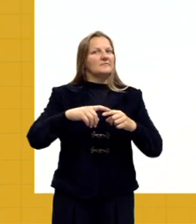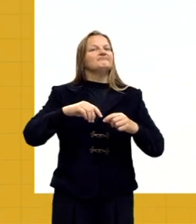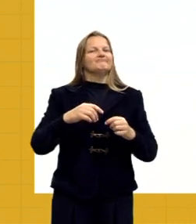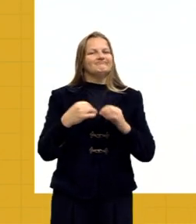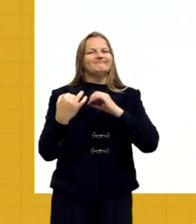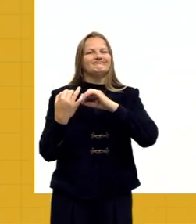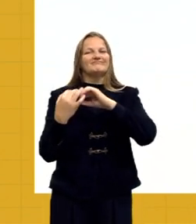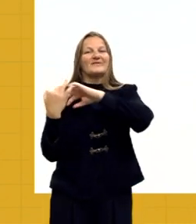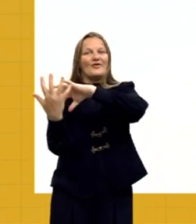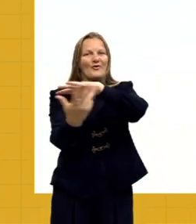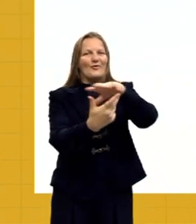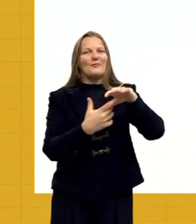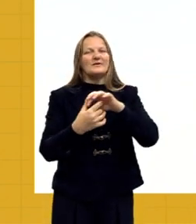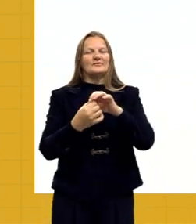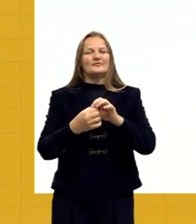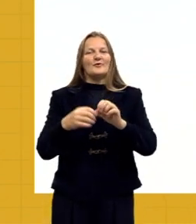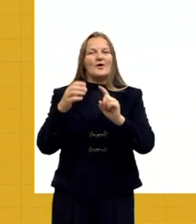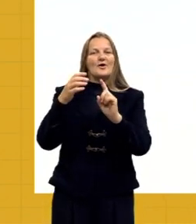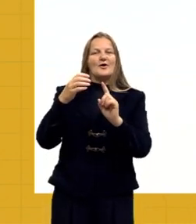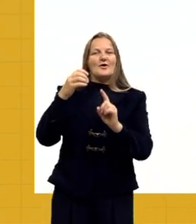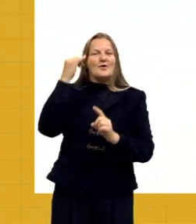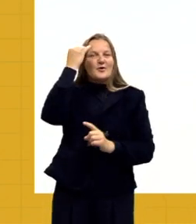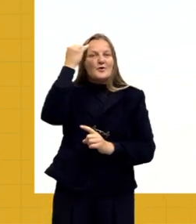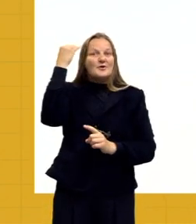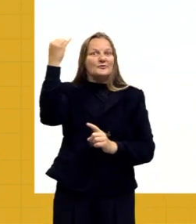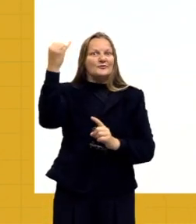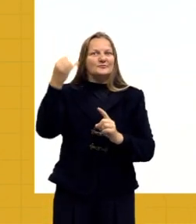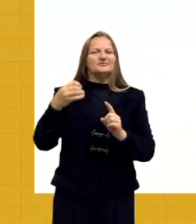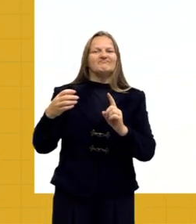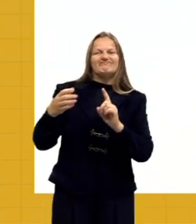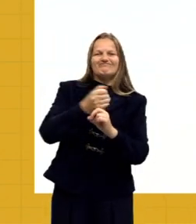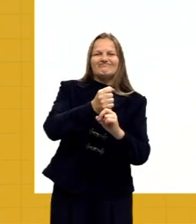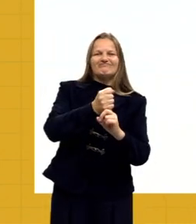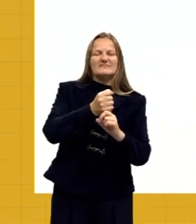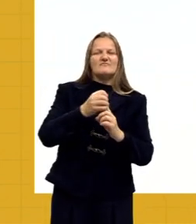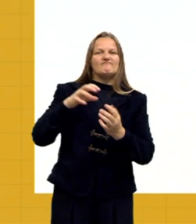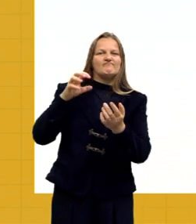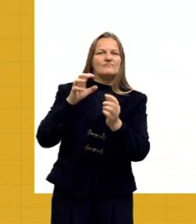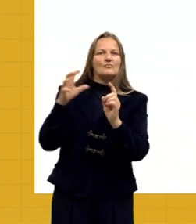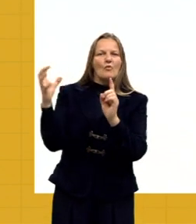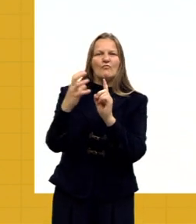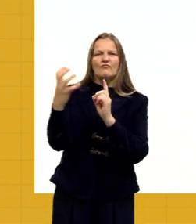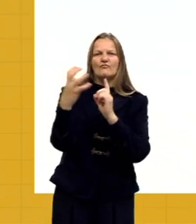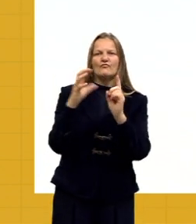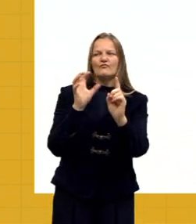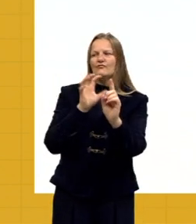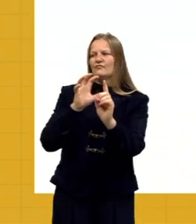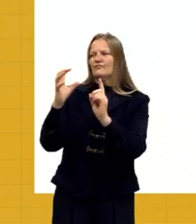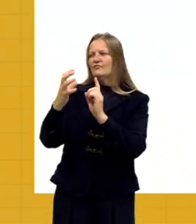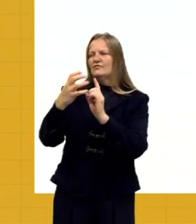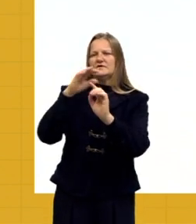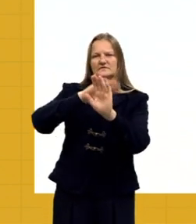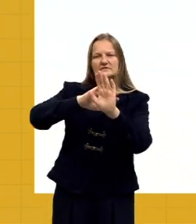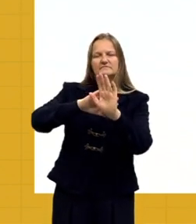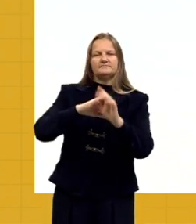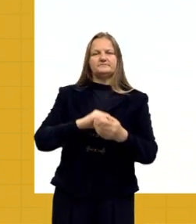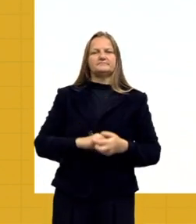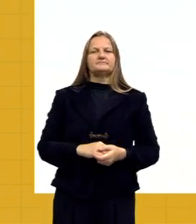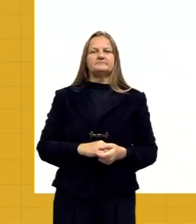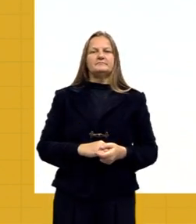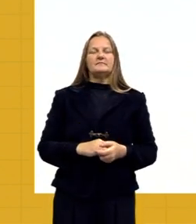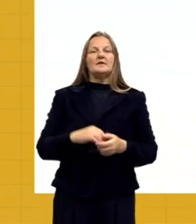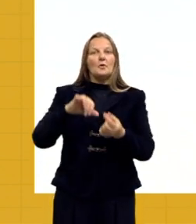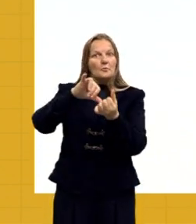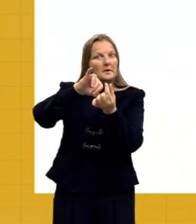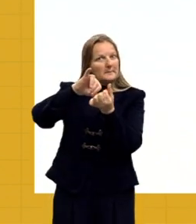o a ideologia dominante né biologia que tem aí maior abrangência no mercado capitalista tá a